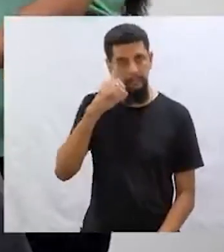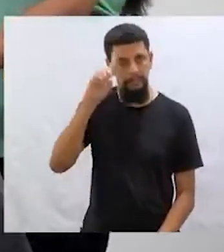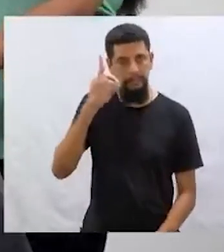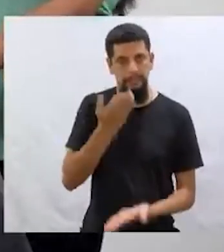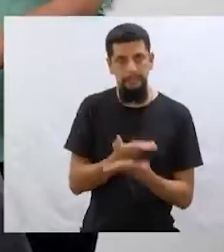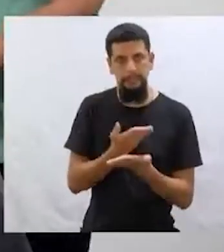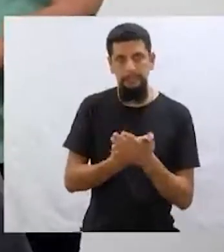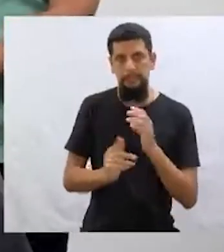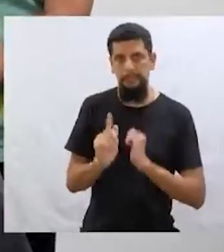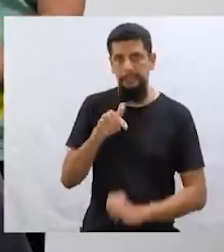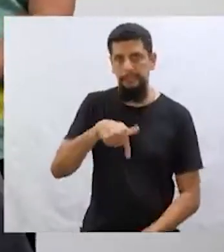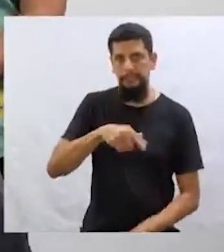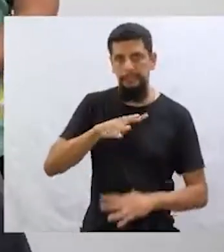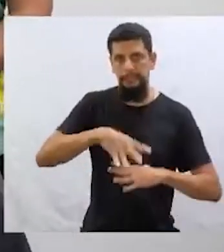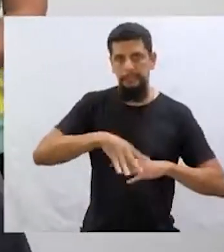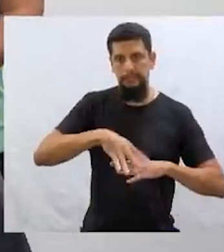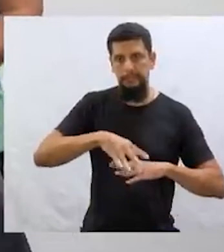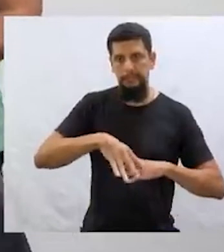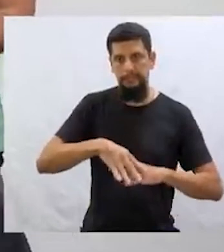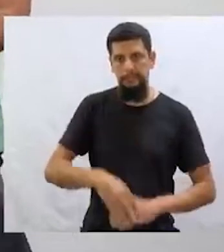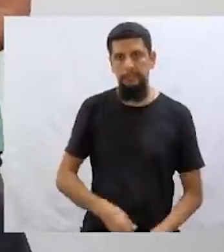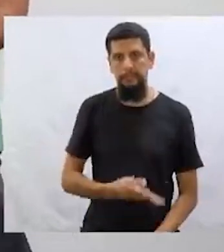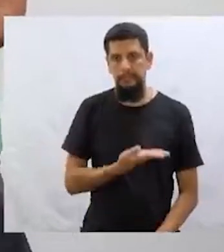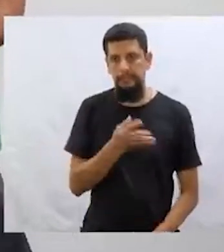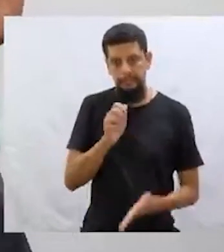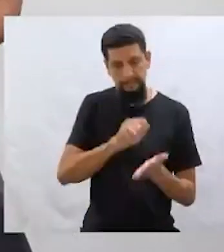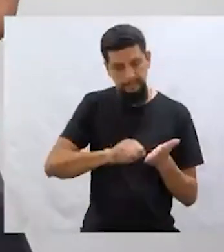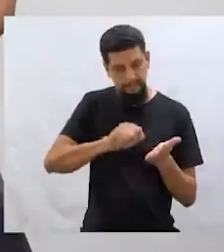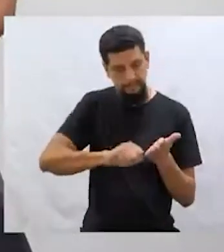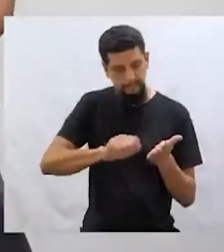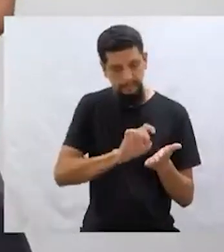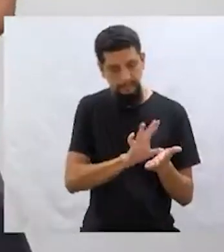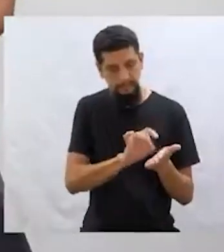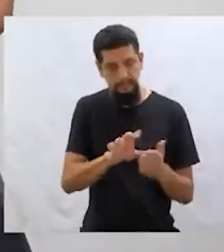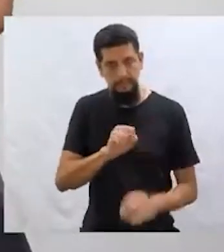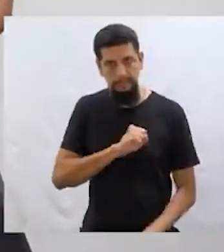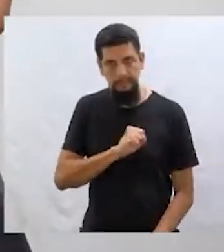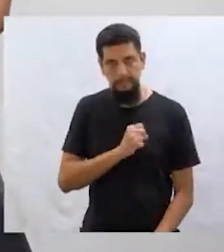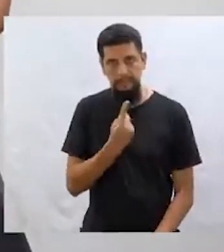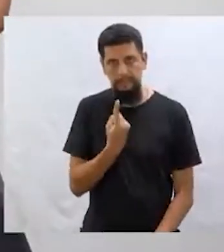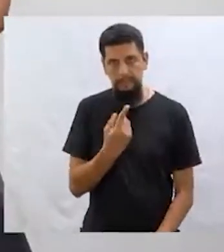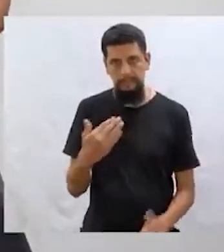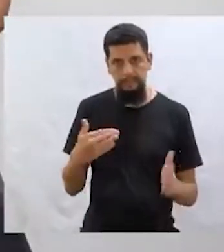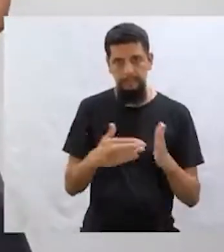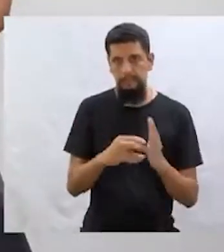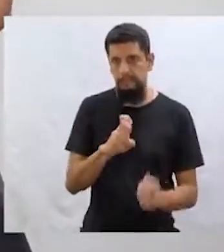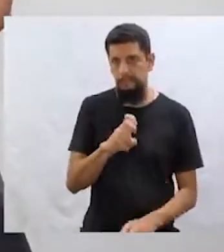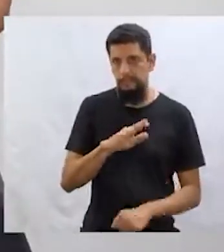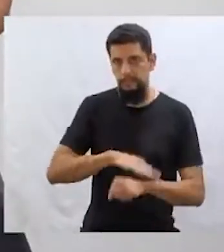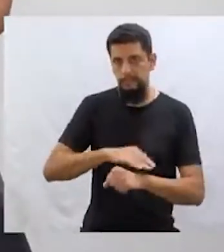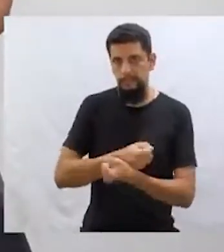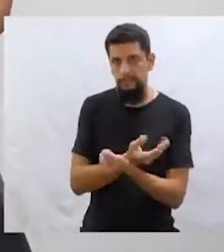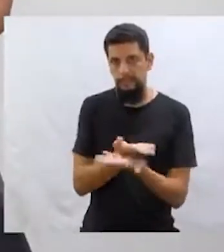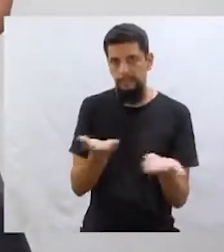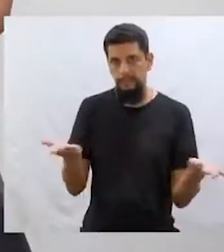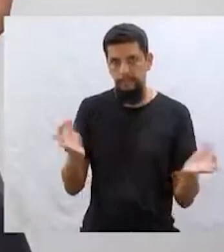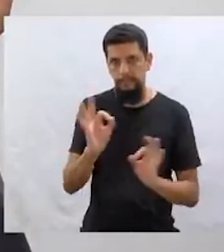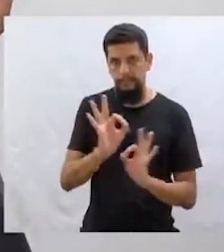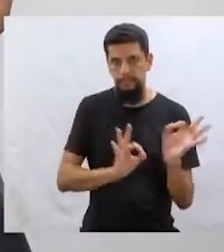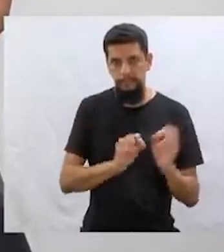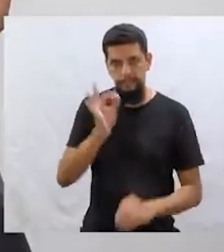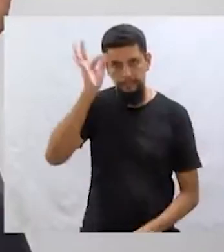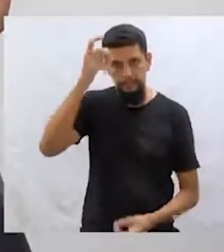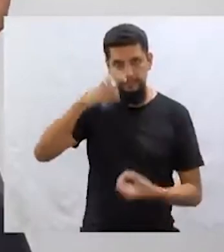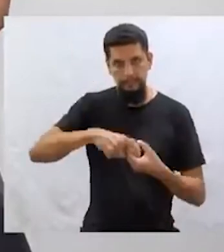hoje, aula 7 de matemática, e vão escrever os números do 1 ao 5. Nós vamos dar um tempinho para